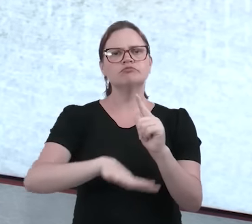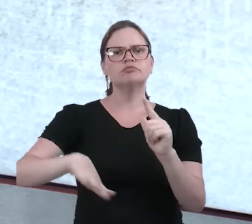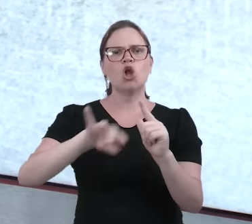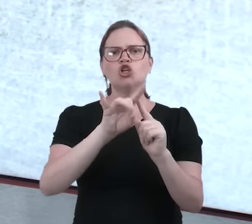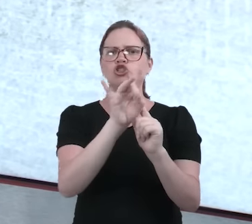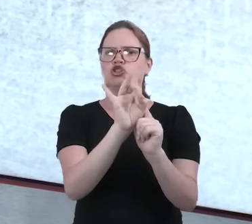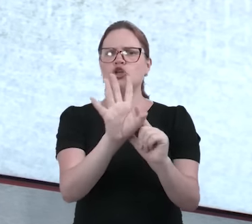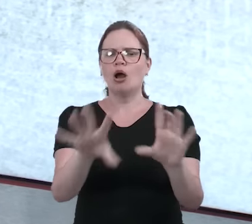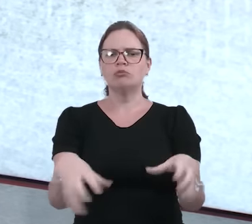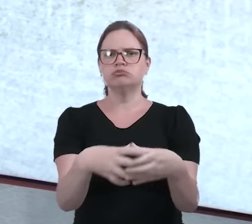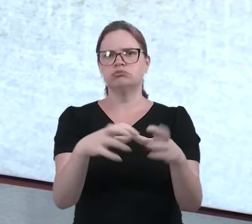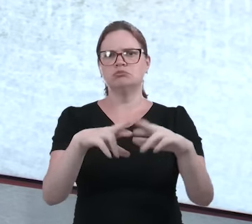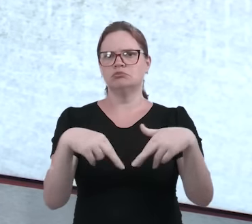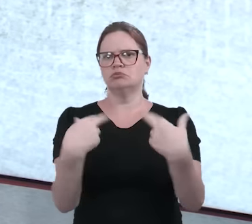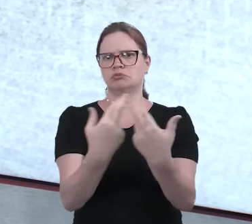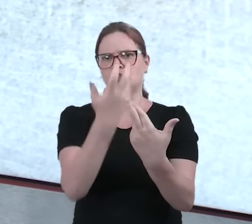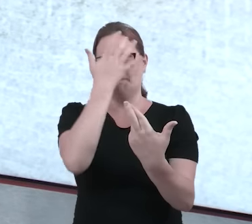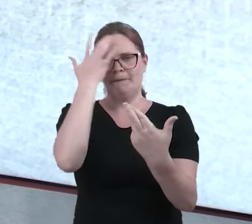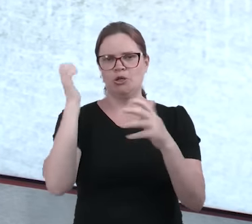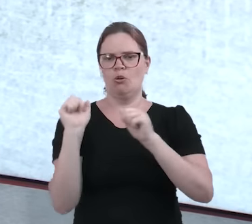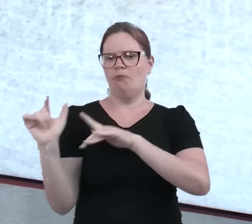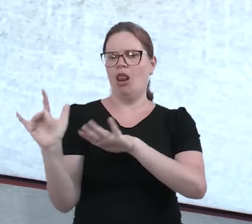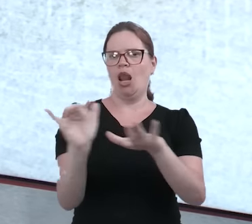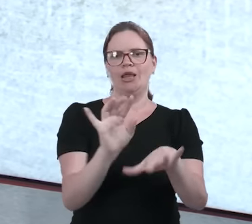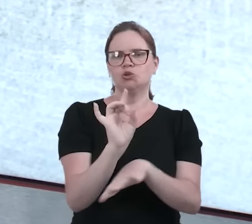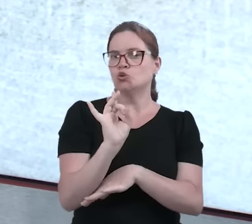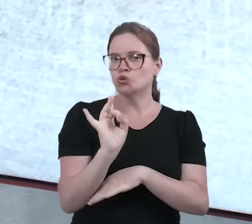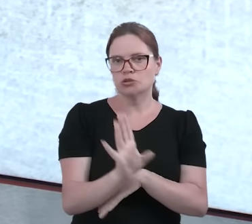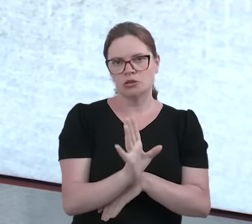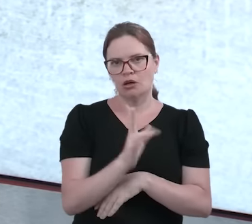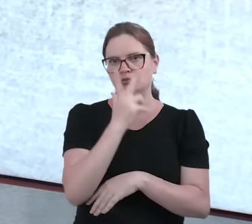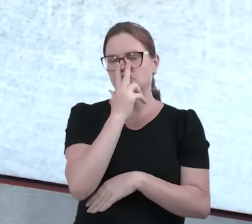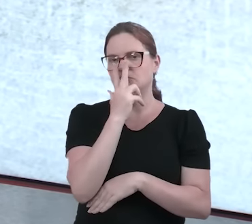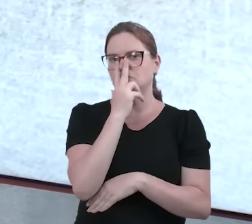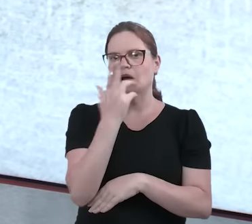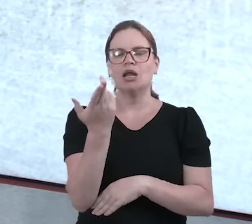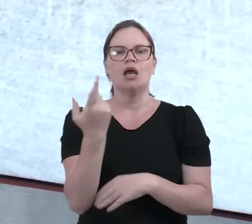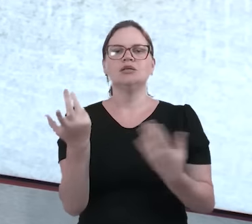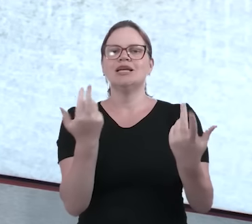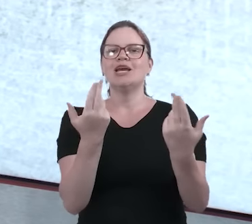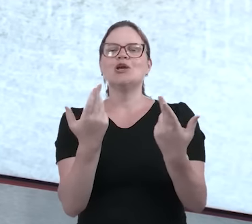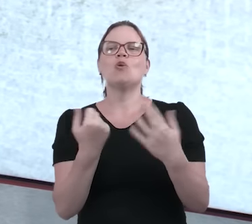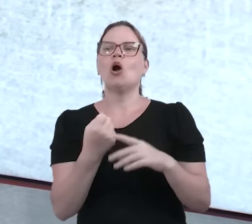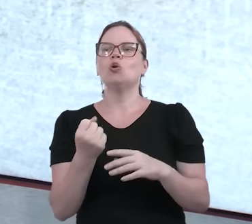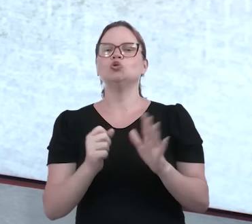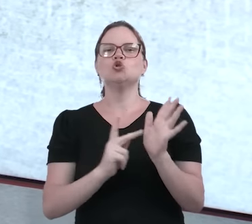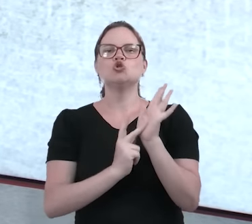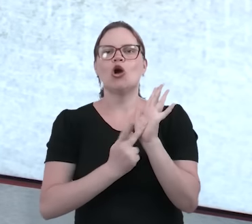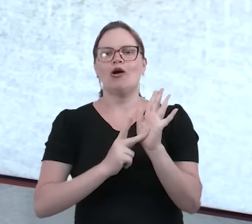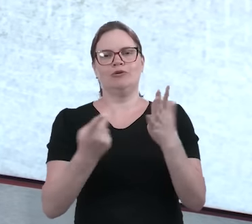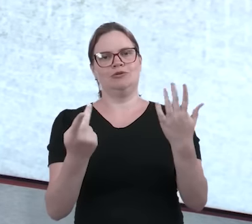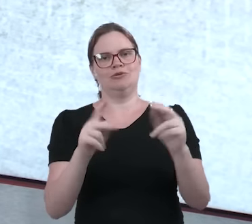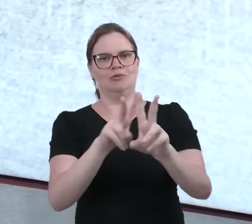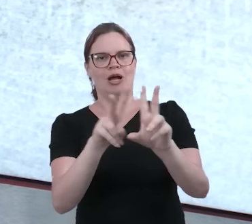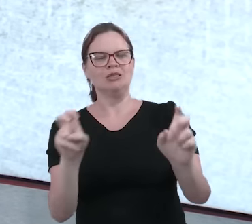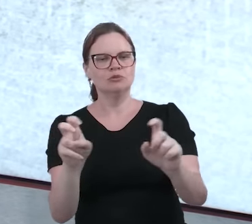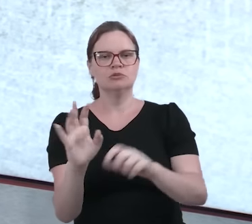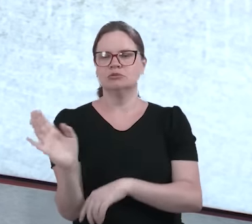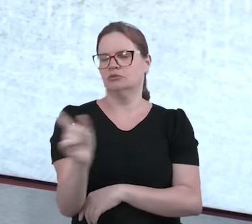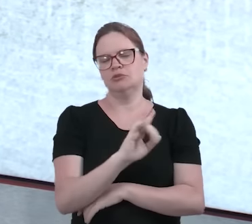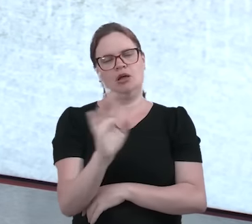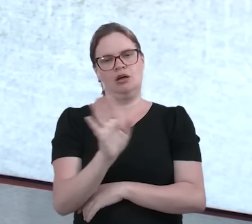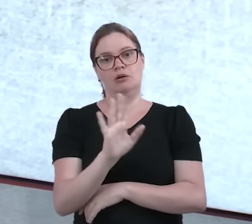corporação ou uma agremiação de pessoas, como se fossem sócios de um clube. Não, é muito mais do que isso.